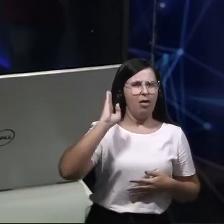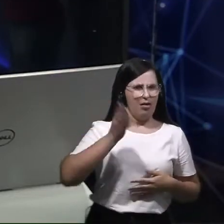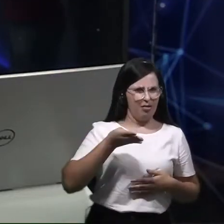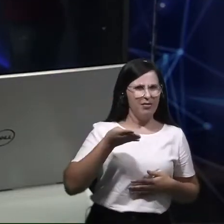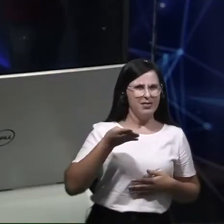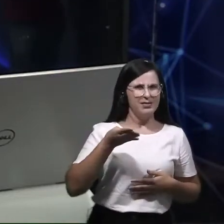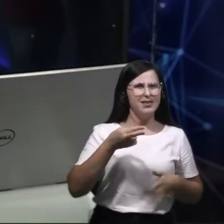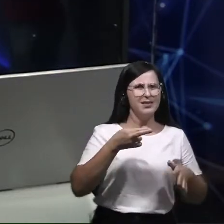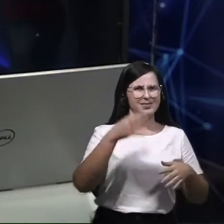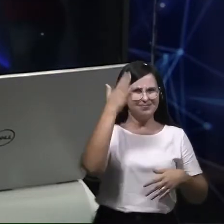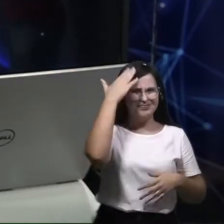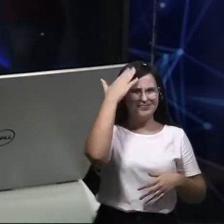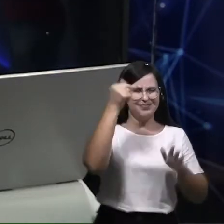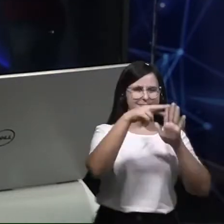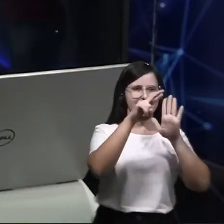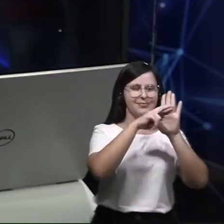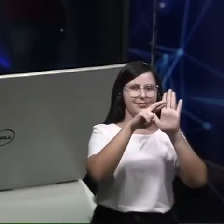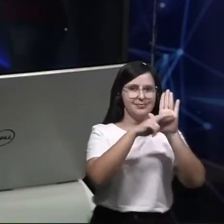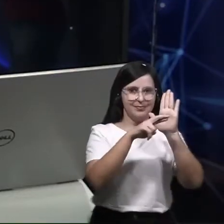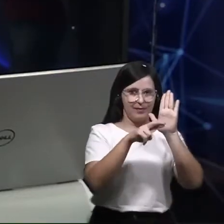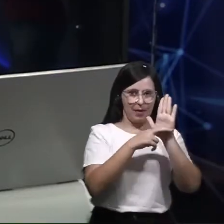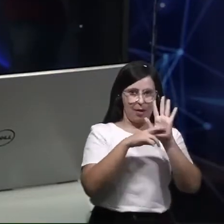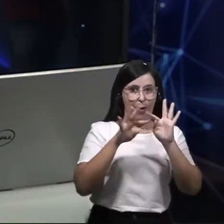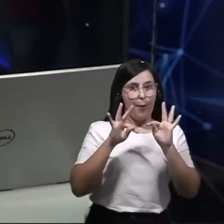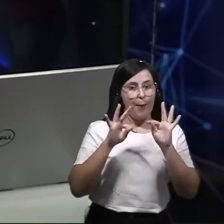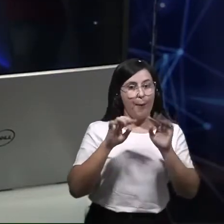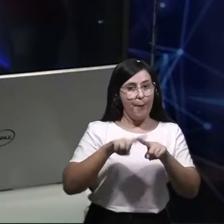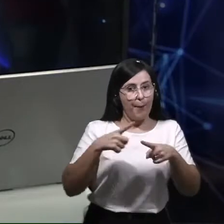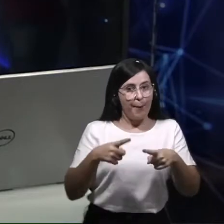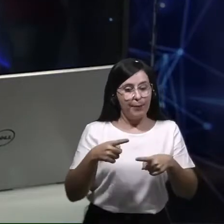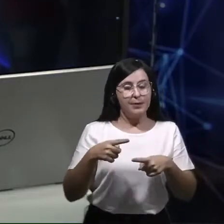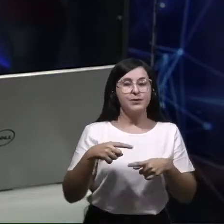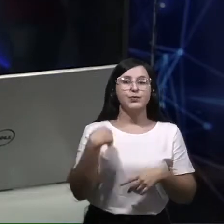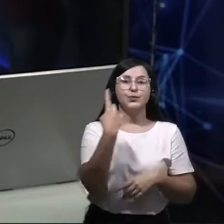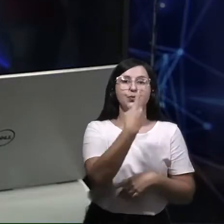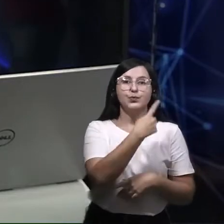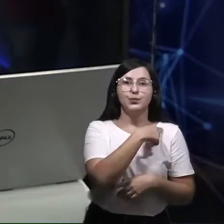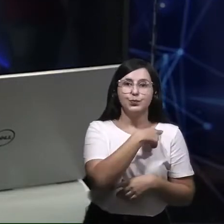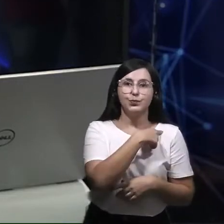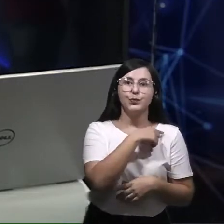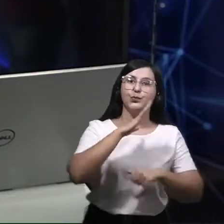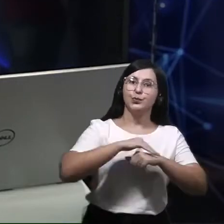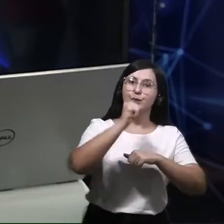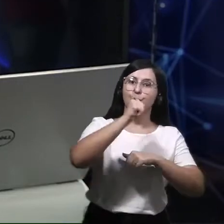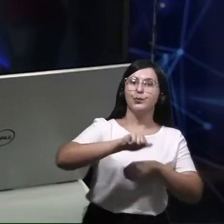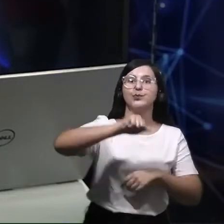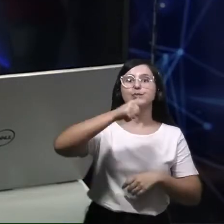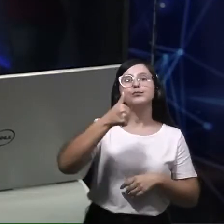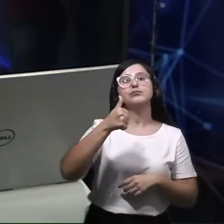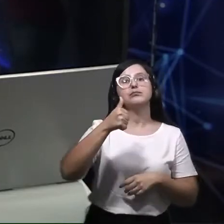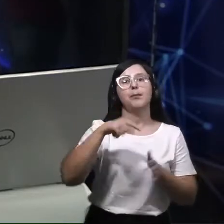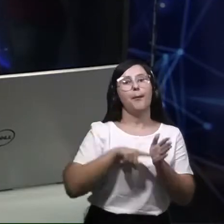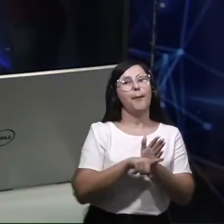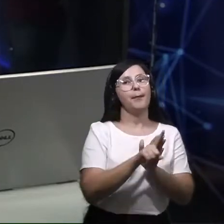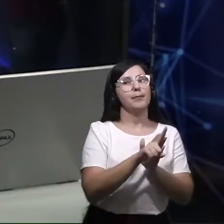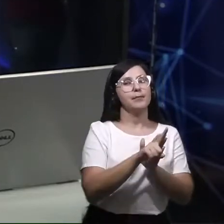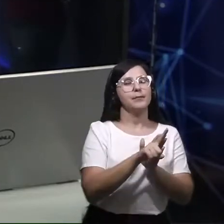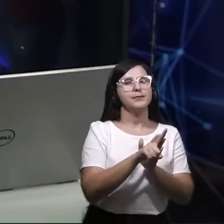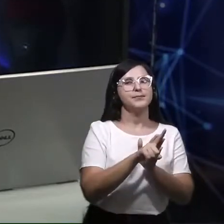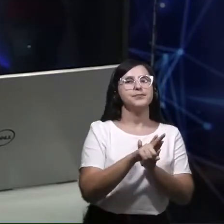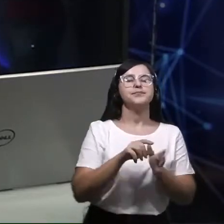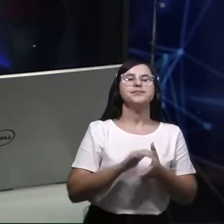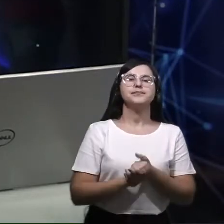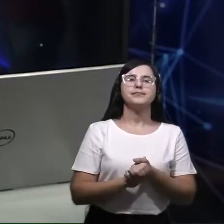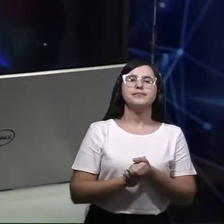orientações já partiram das assessorias, mas nesse formato nós vamos sortear o primeiro candidato que vai fazer a pergunta e